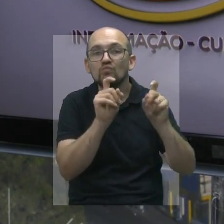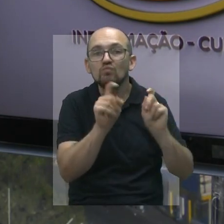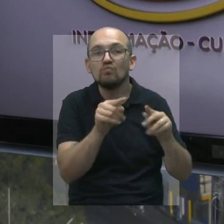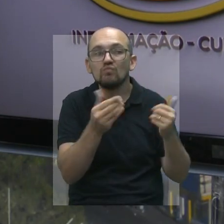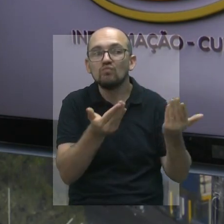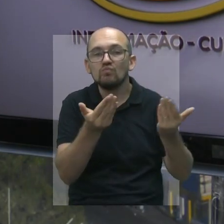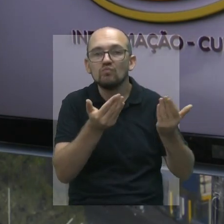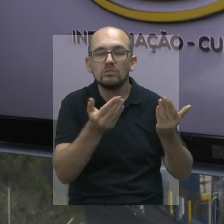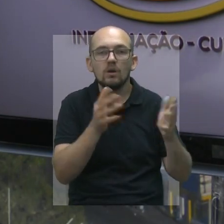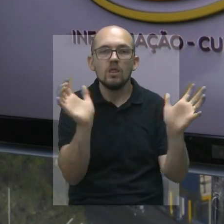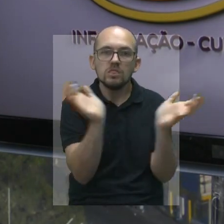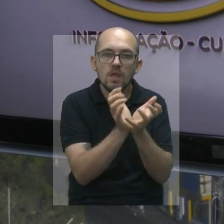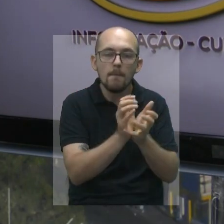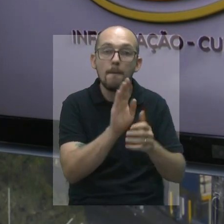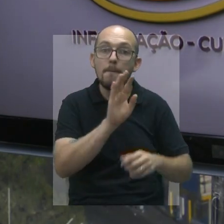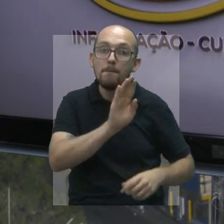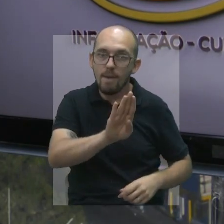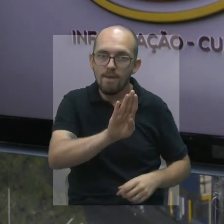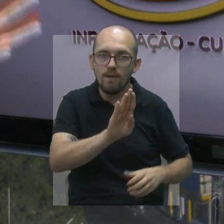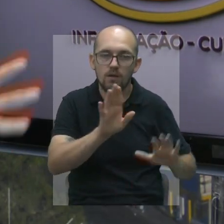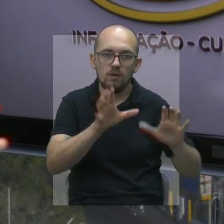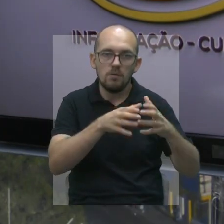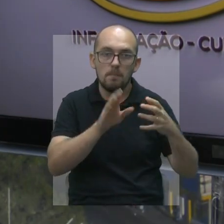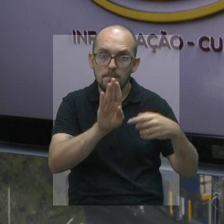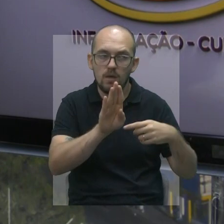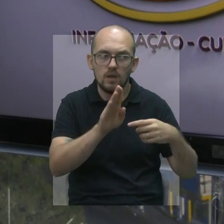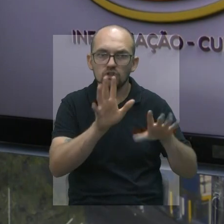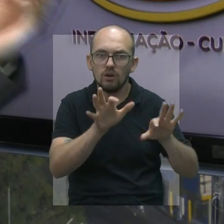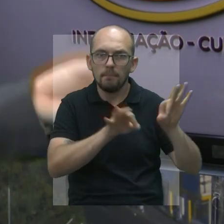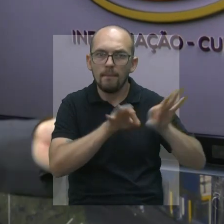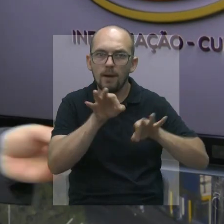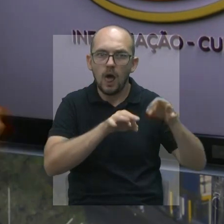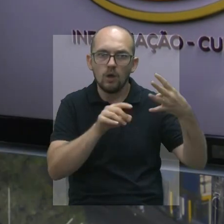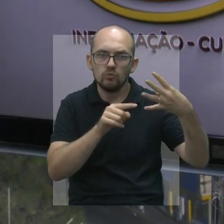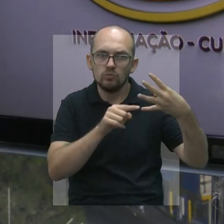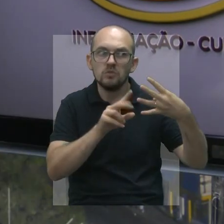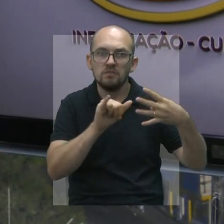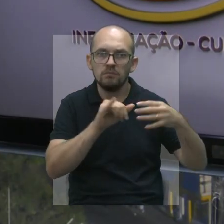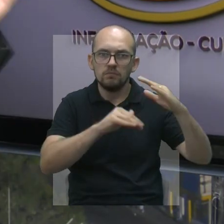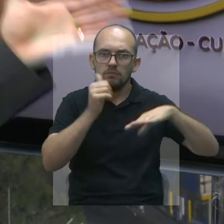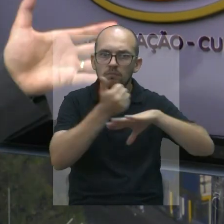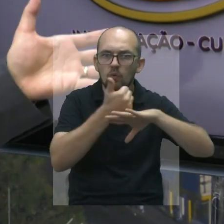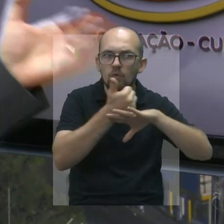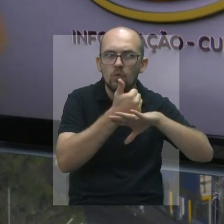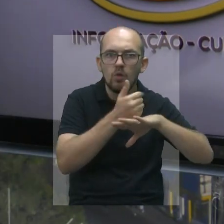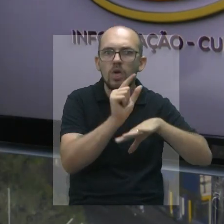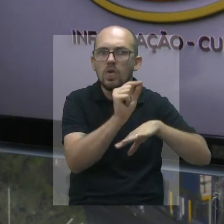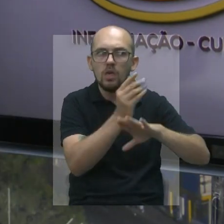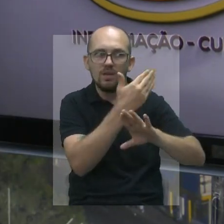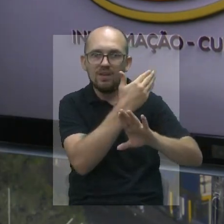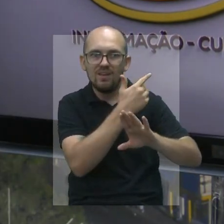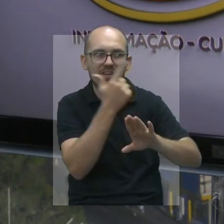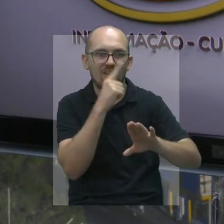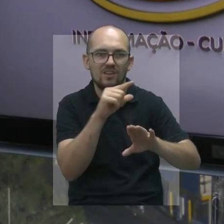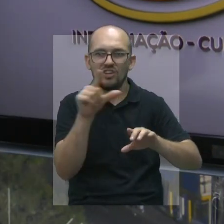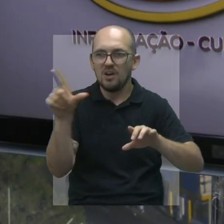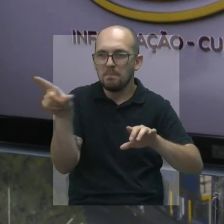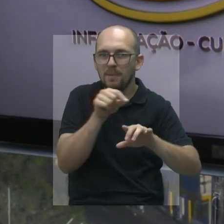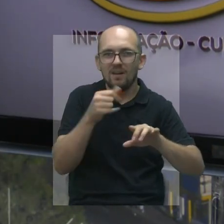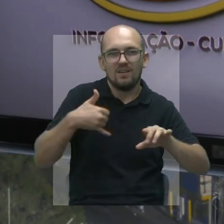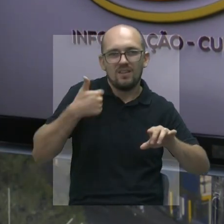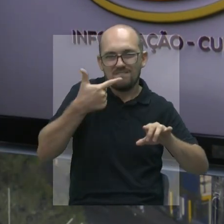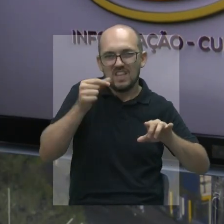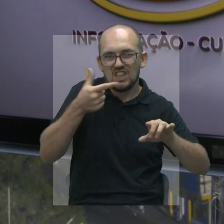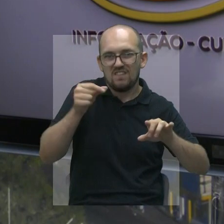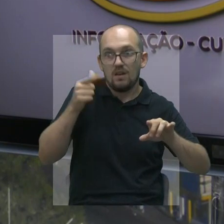vai disputar a Bezinha? Está preparado a formação do time? Vão utilizar os atletas que venceram o Sub-20? Como é que está a